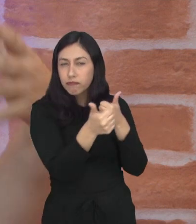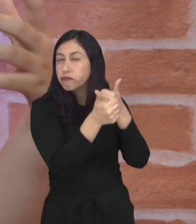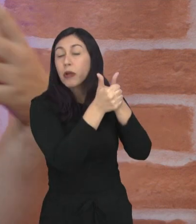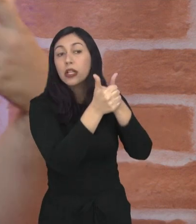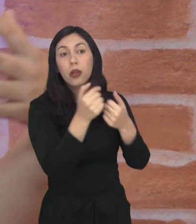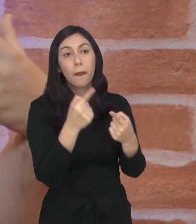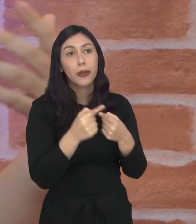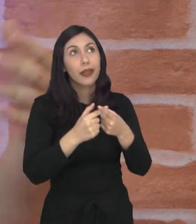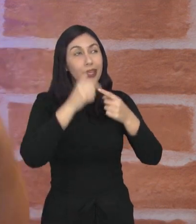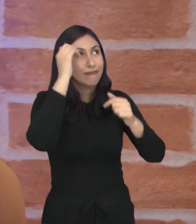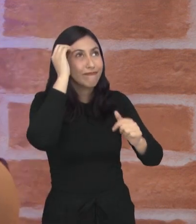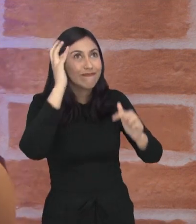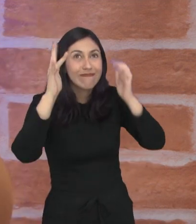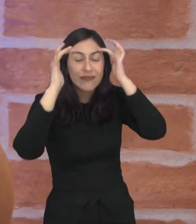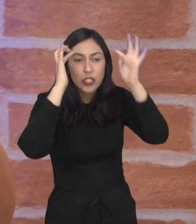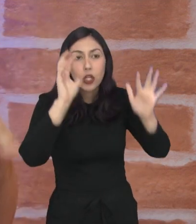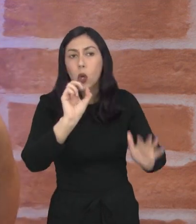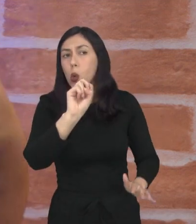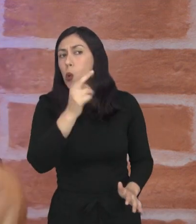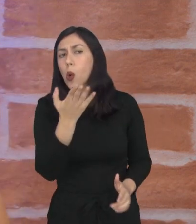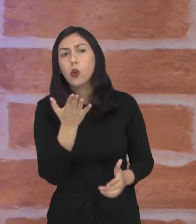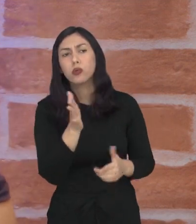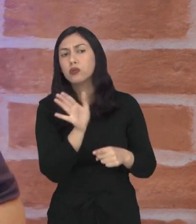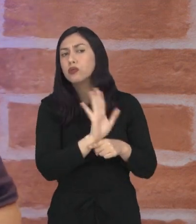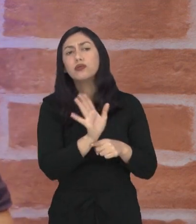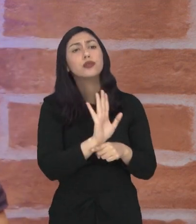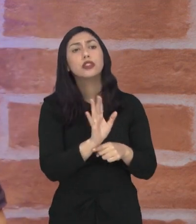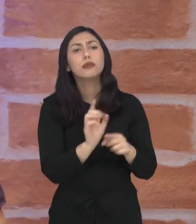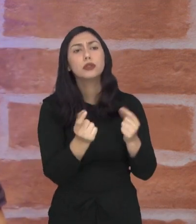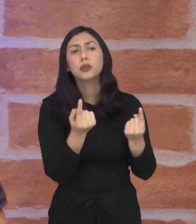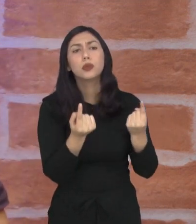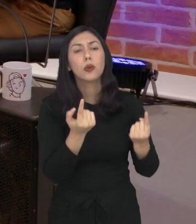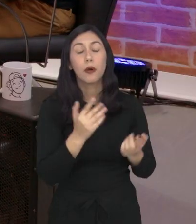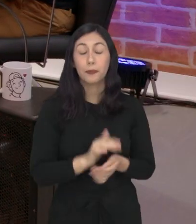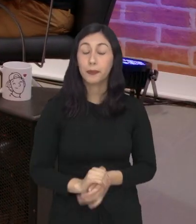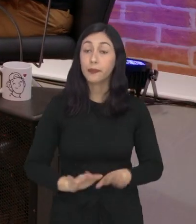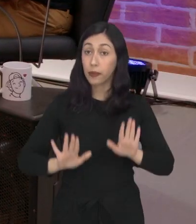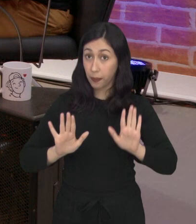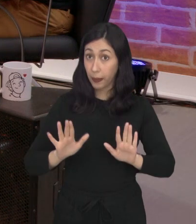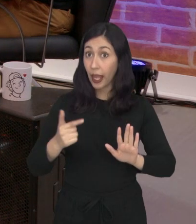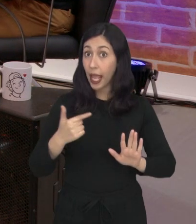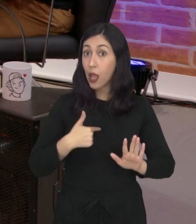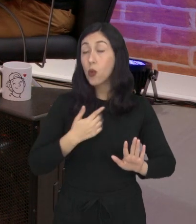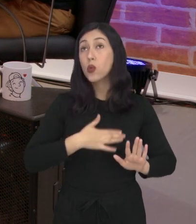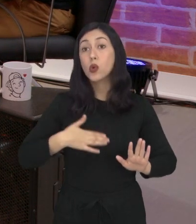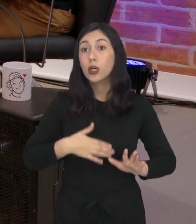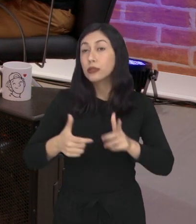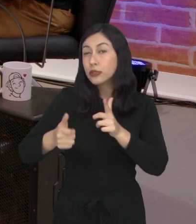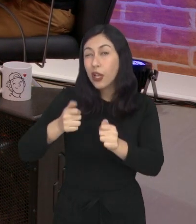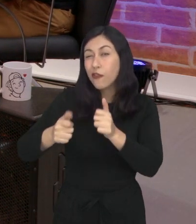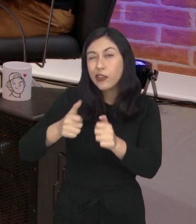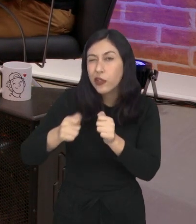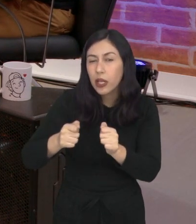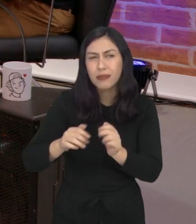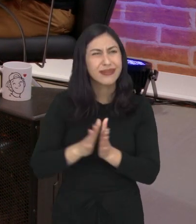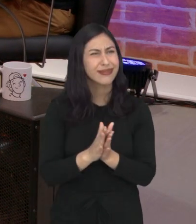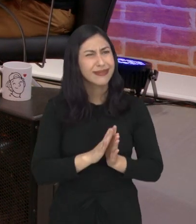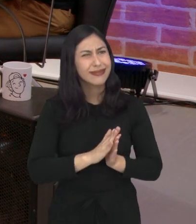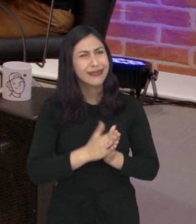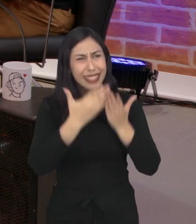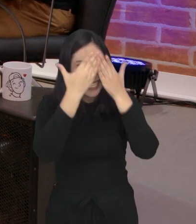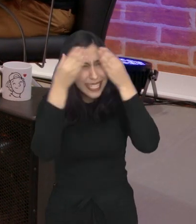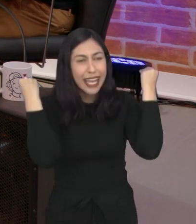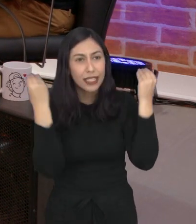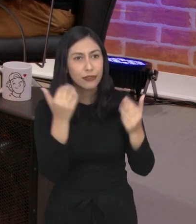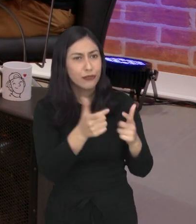proximidade, porque você usa sua imaginação, ou os filmes e tal, nessa parada sua aí? Tá, eu sou muito fã de videogame. Não, esquece videogame, eu quero saber